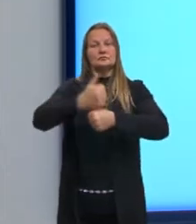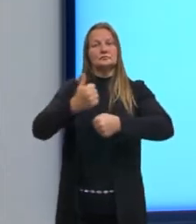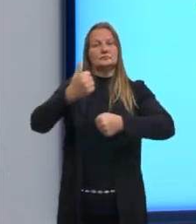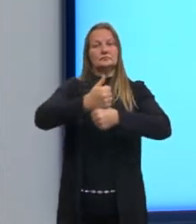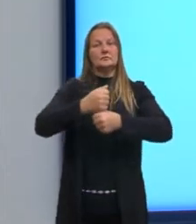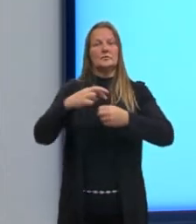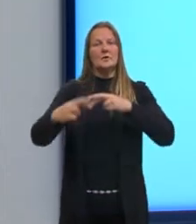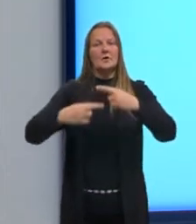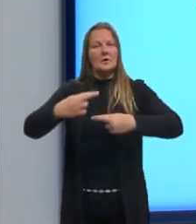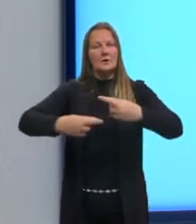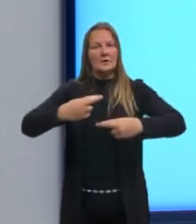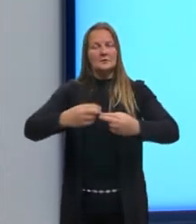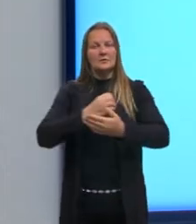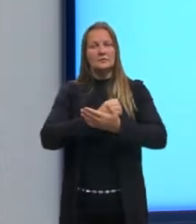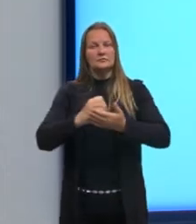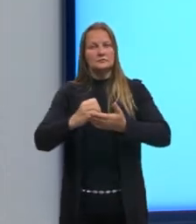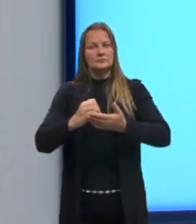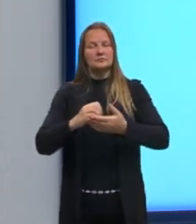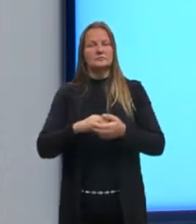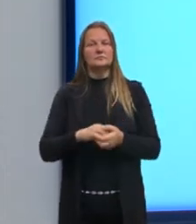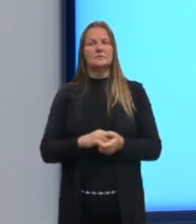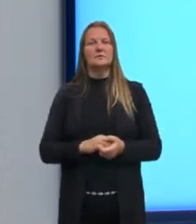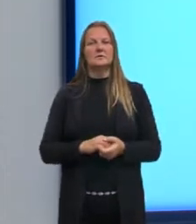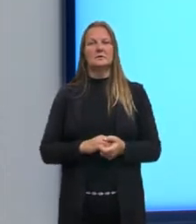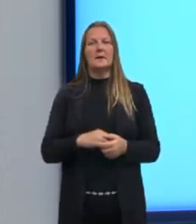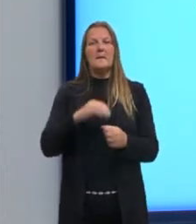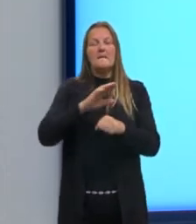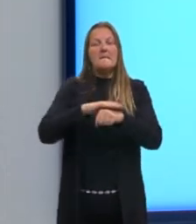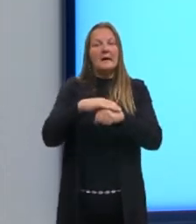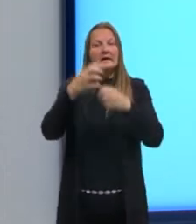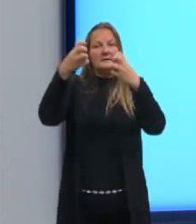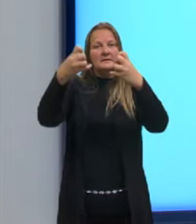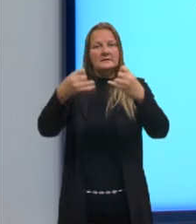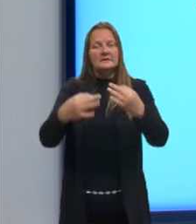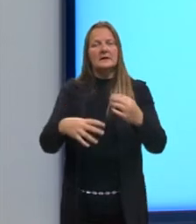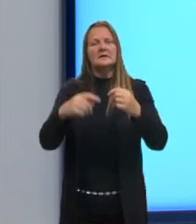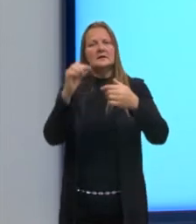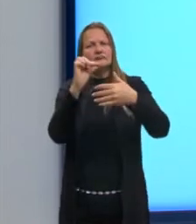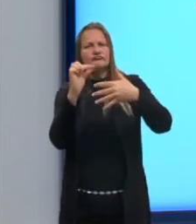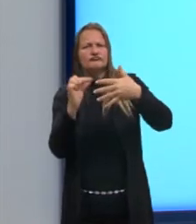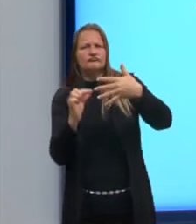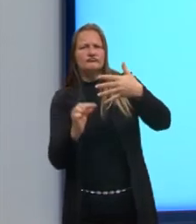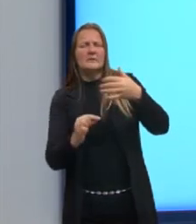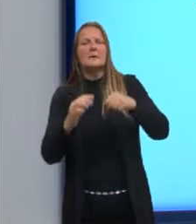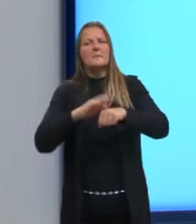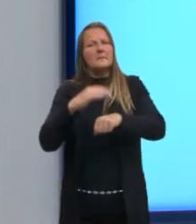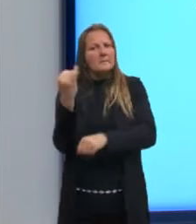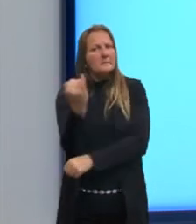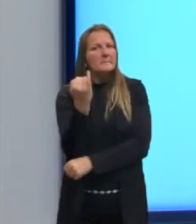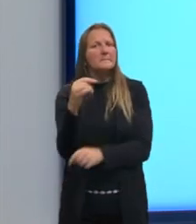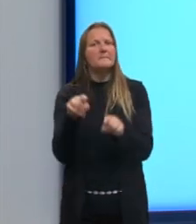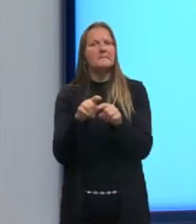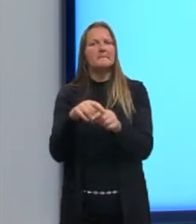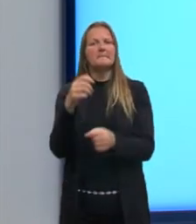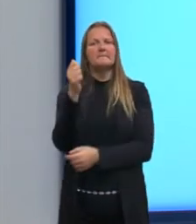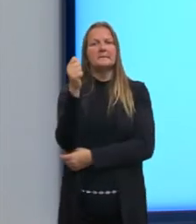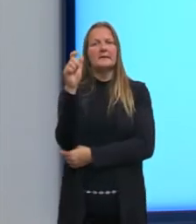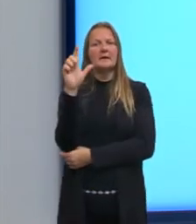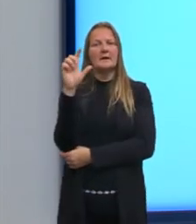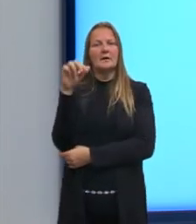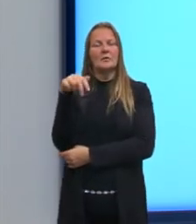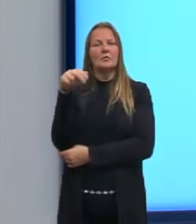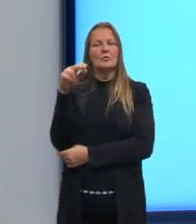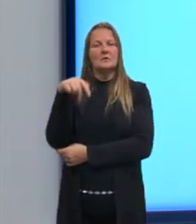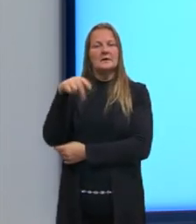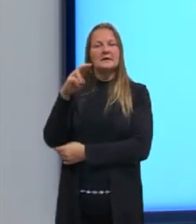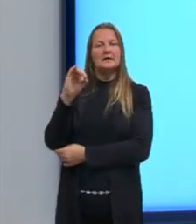tá as principais ali que caem no Enem foram essas três que eu citei mas outras que também são importantes é o que elas são a